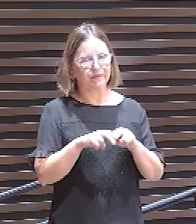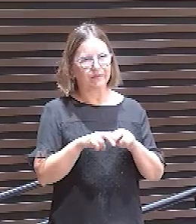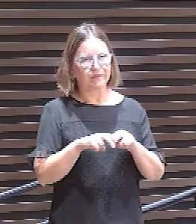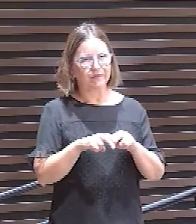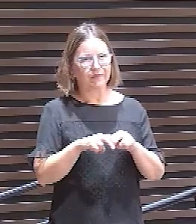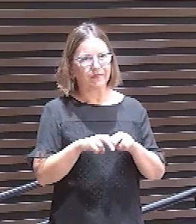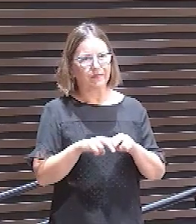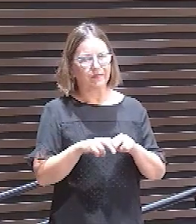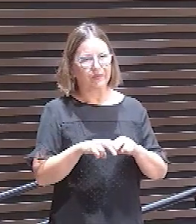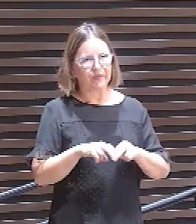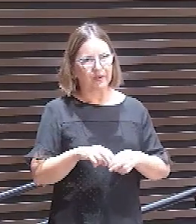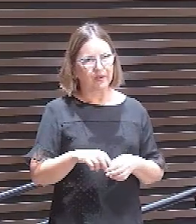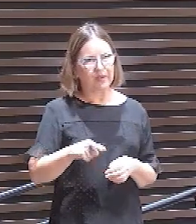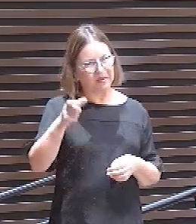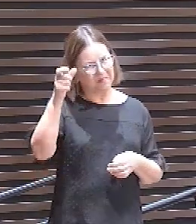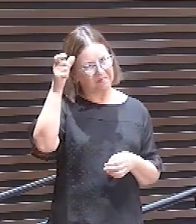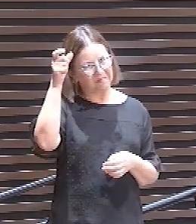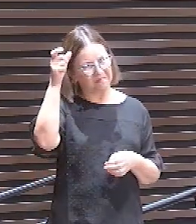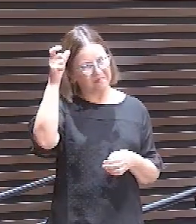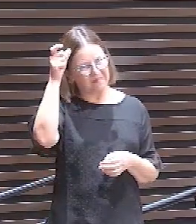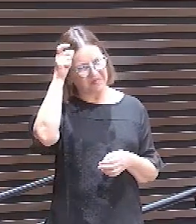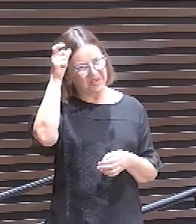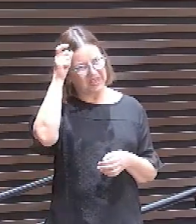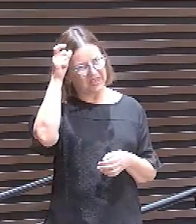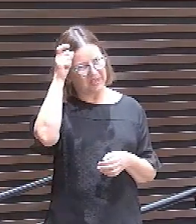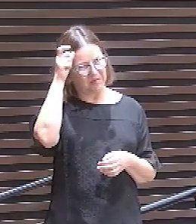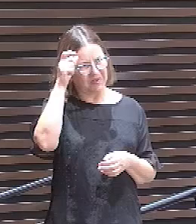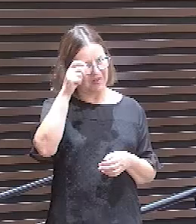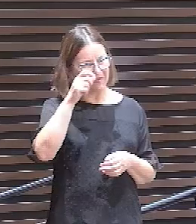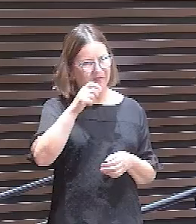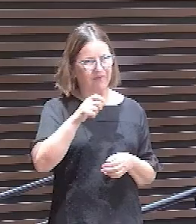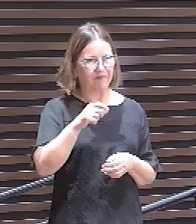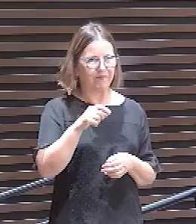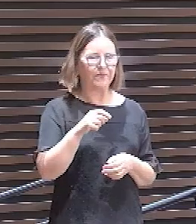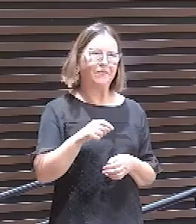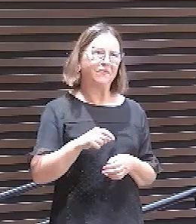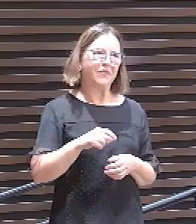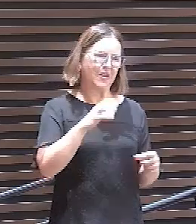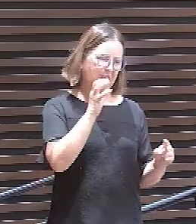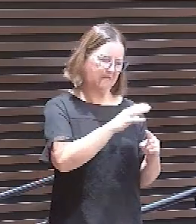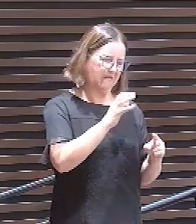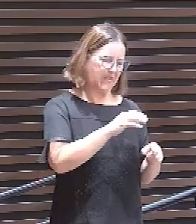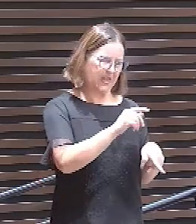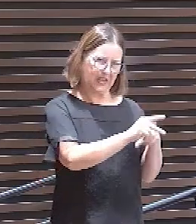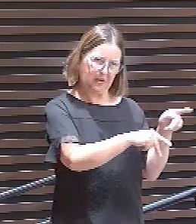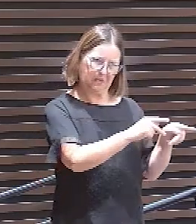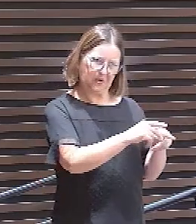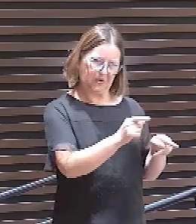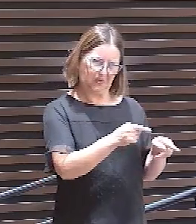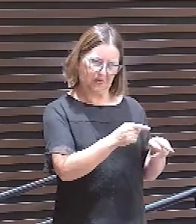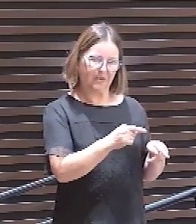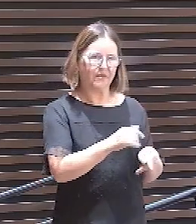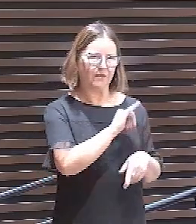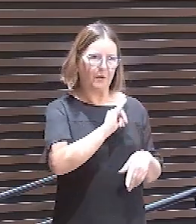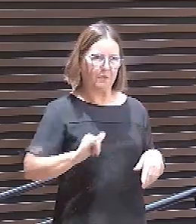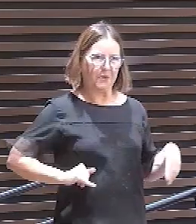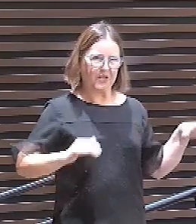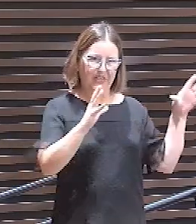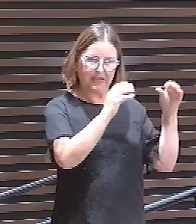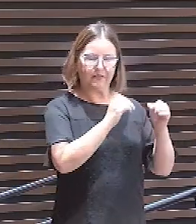animalidade. Hoje nós estamos vendo na internet uma série de